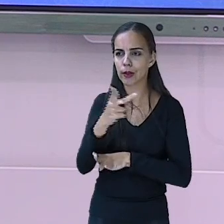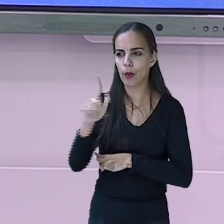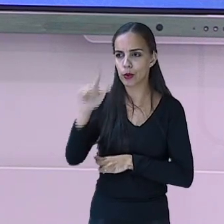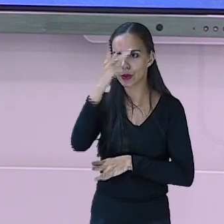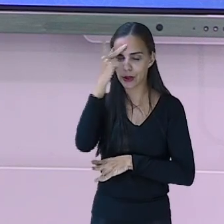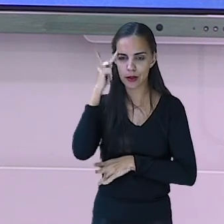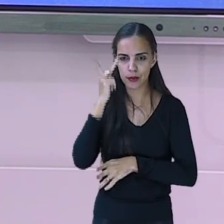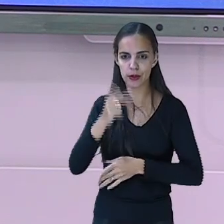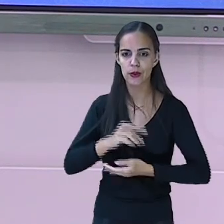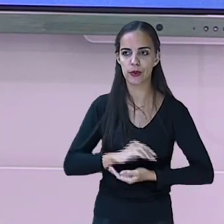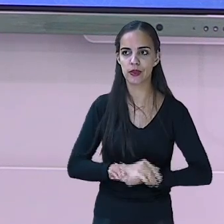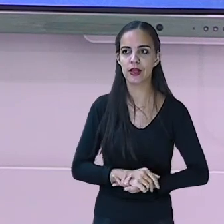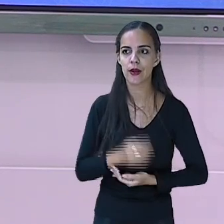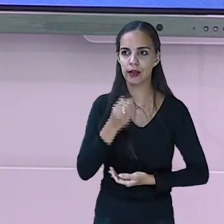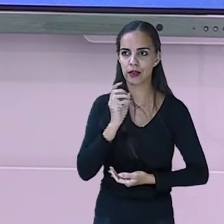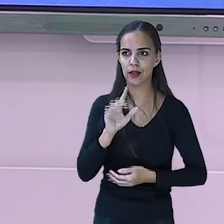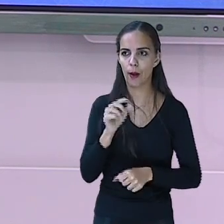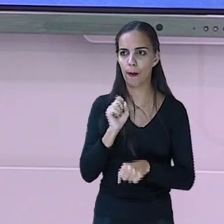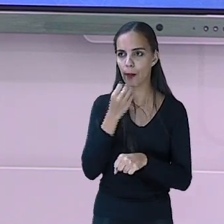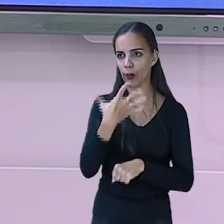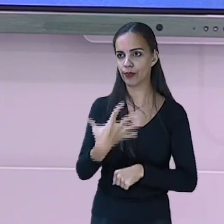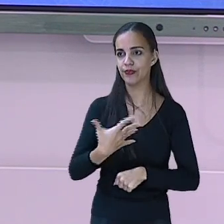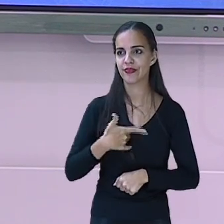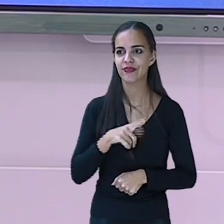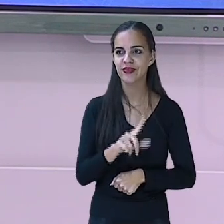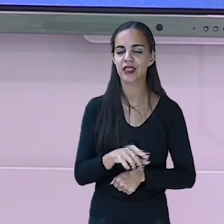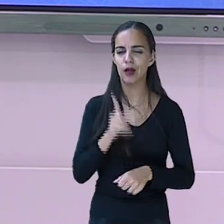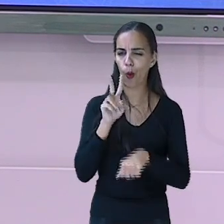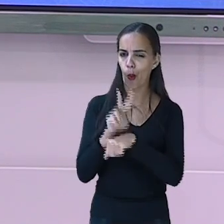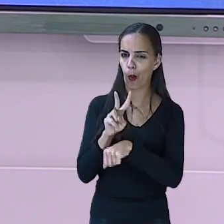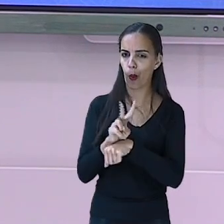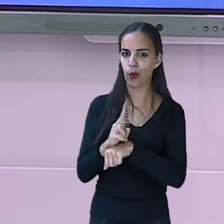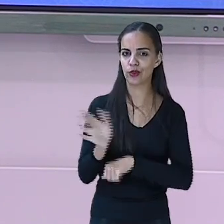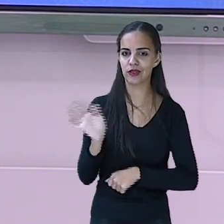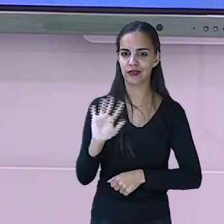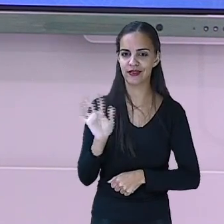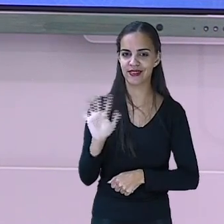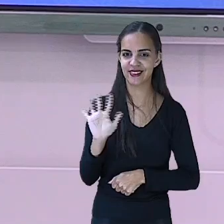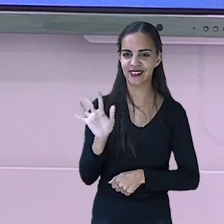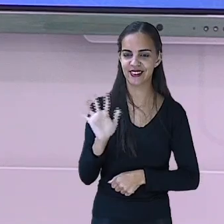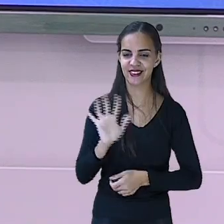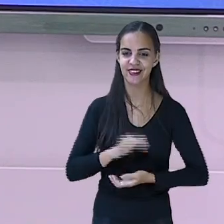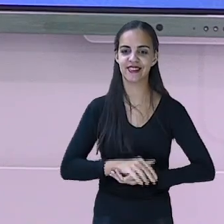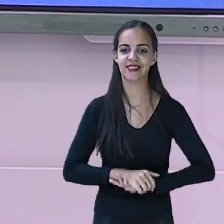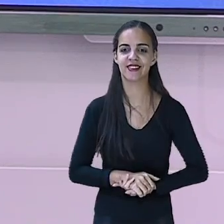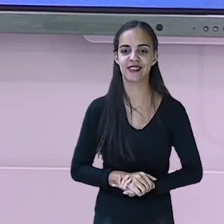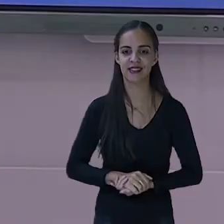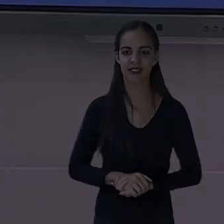outras pessoas, tá bom? Se cuide, até mais!